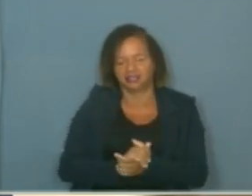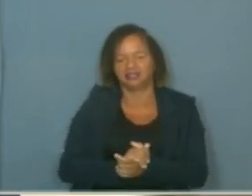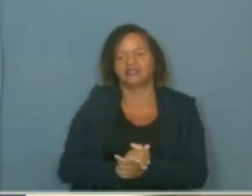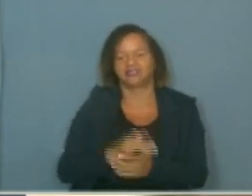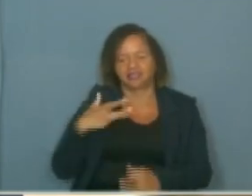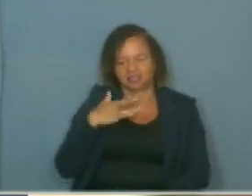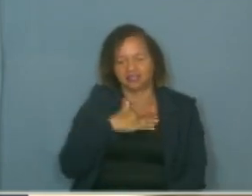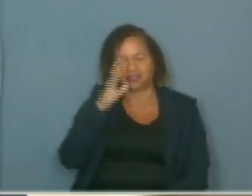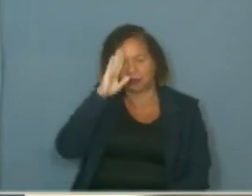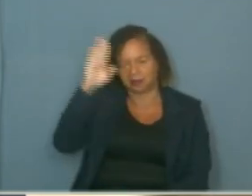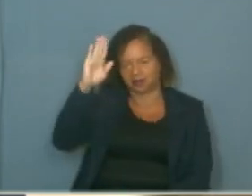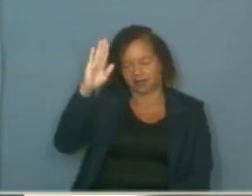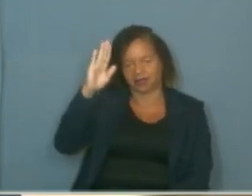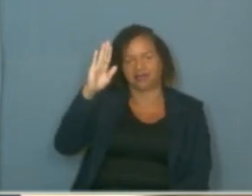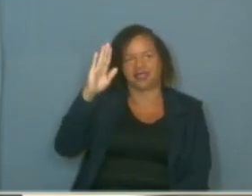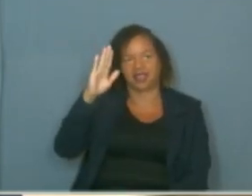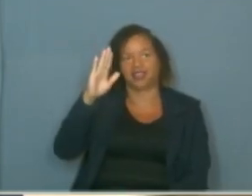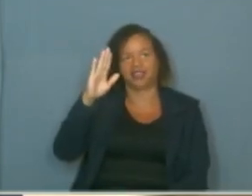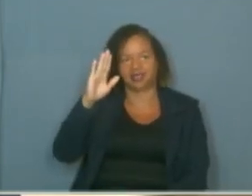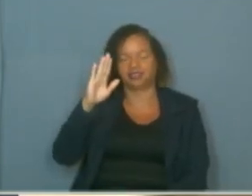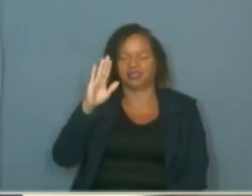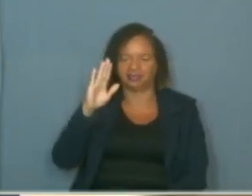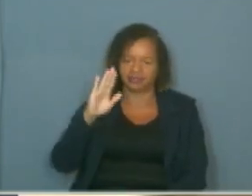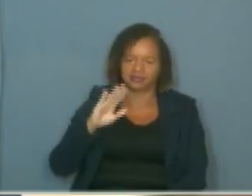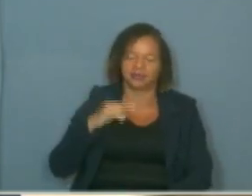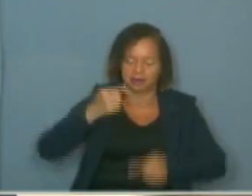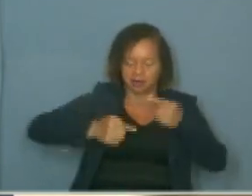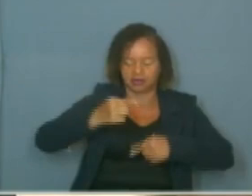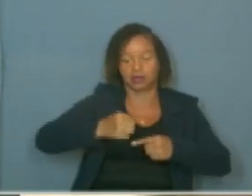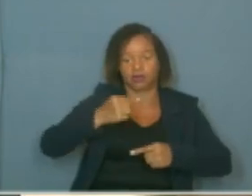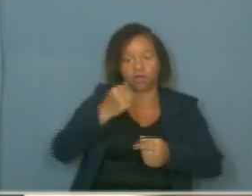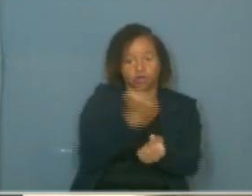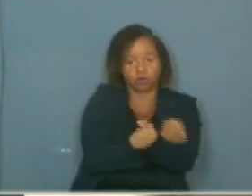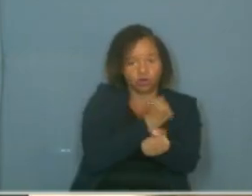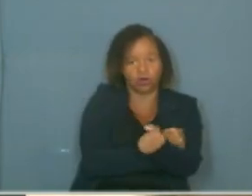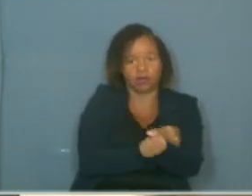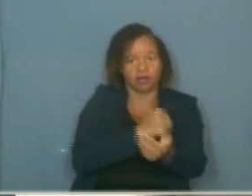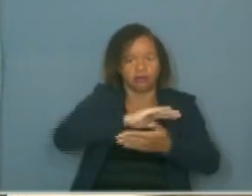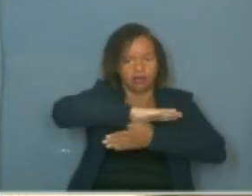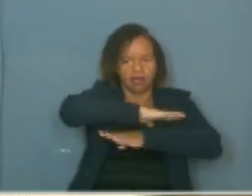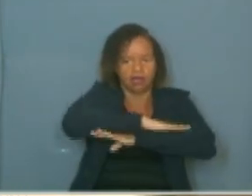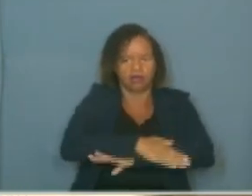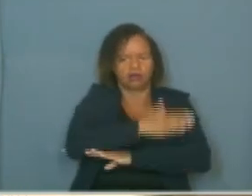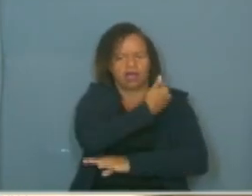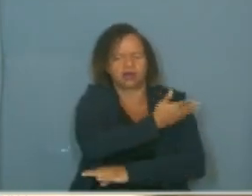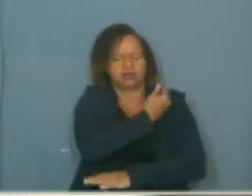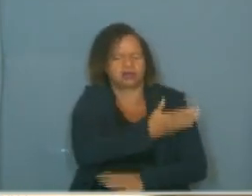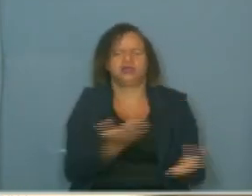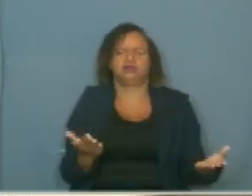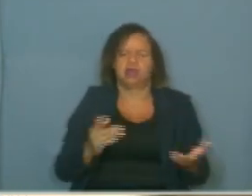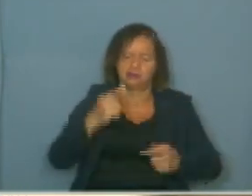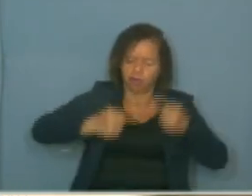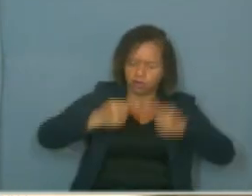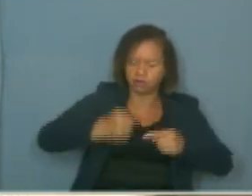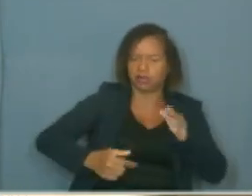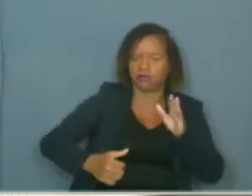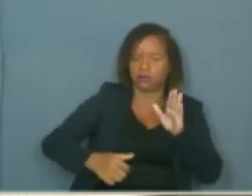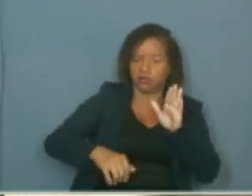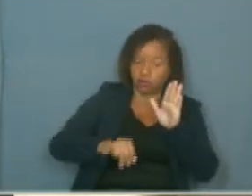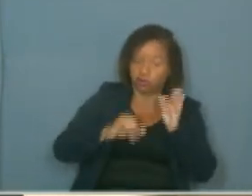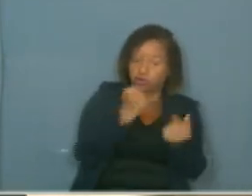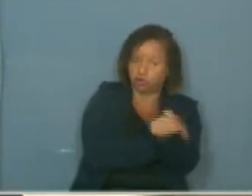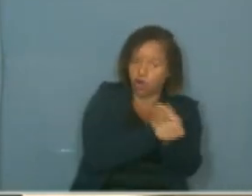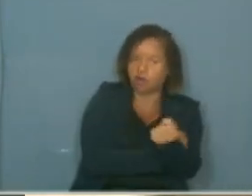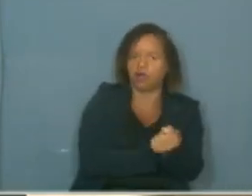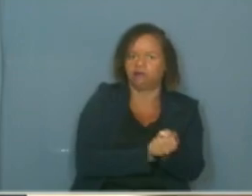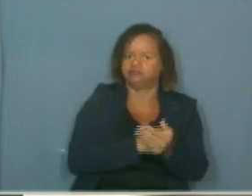como prioritária. A gente continua lutando por uma política de drogas antirracista. A gente continua lutando por uma política de drogas abolicionista. A gente